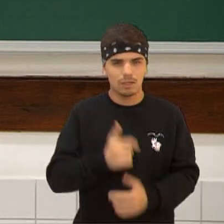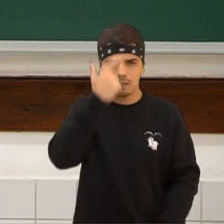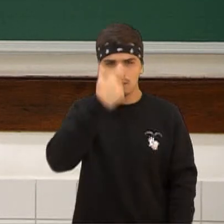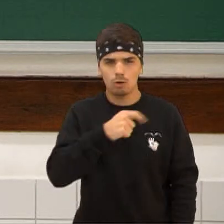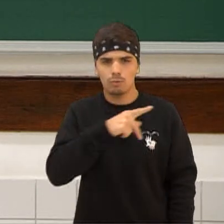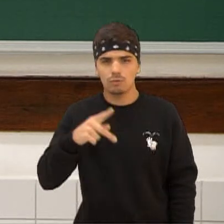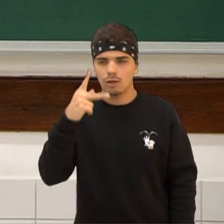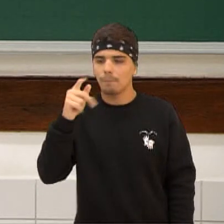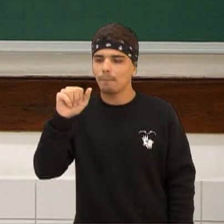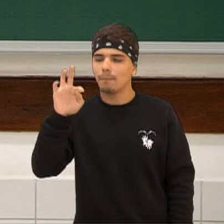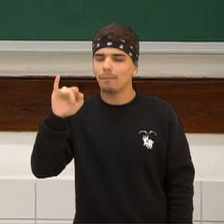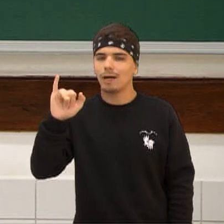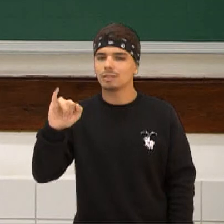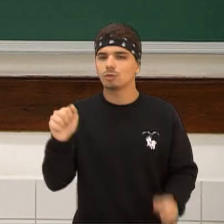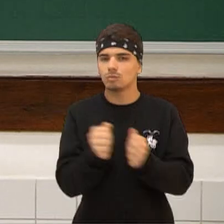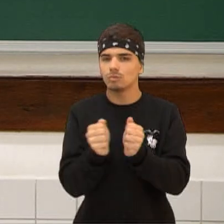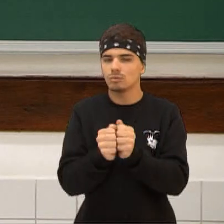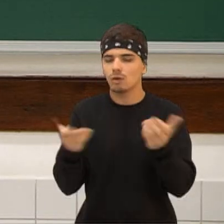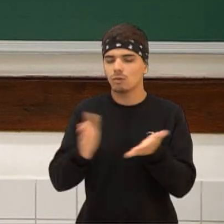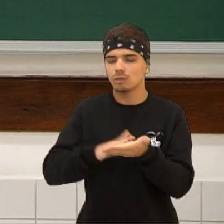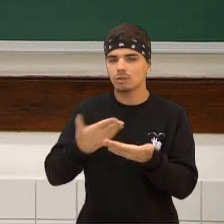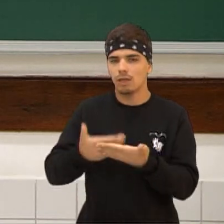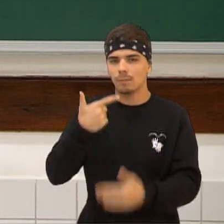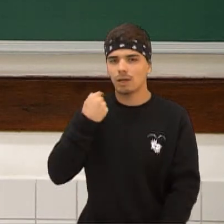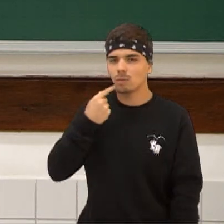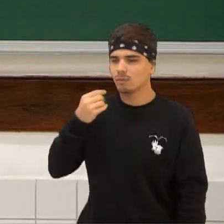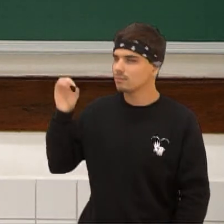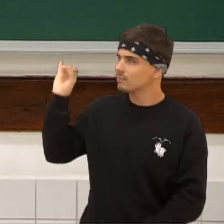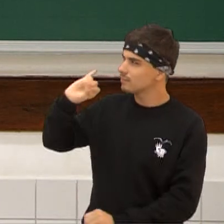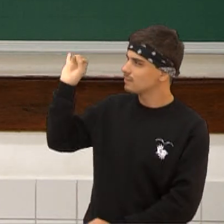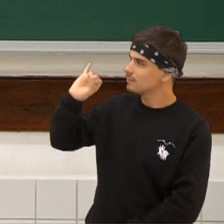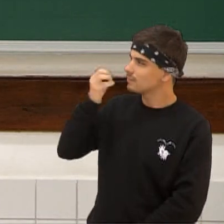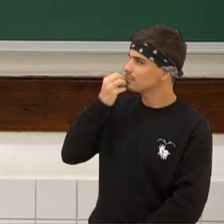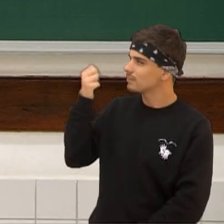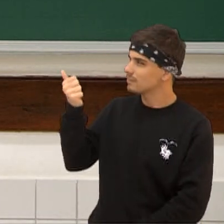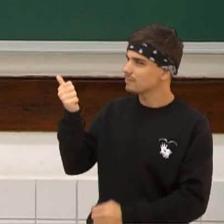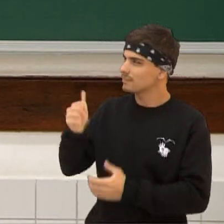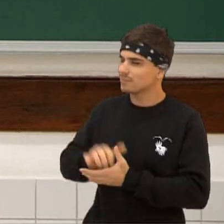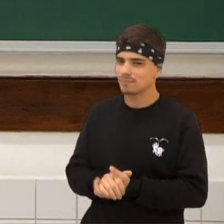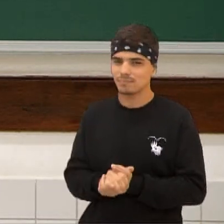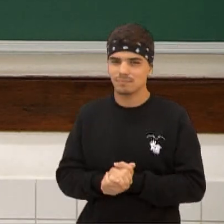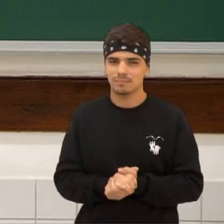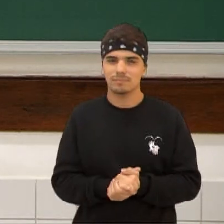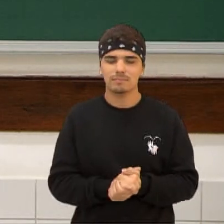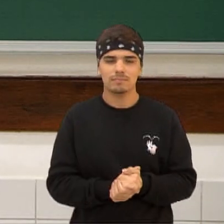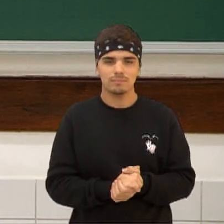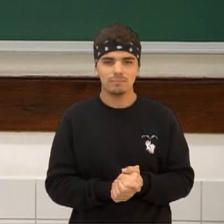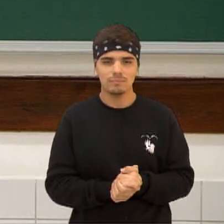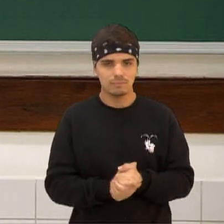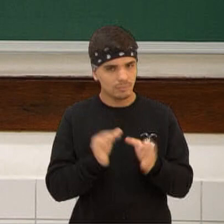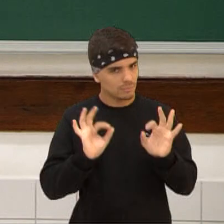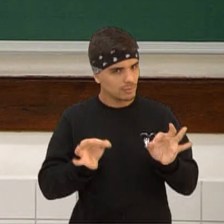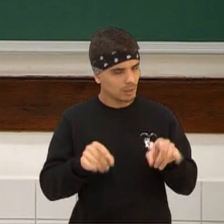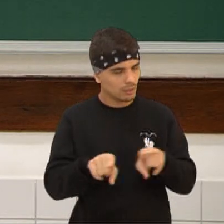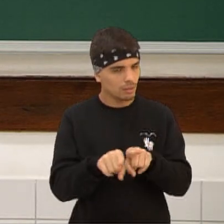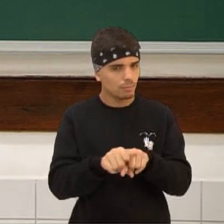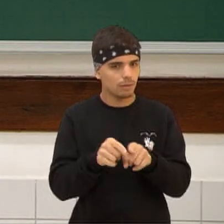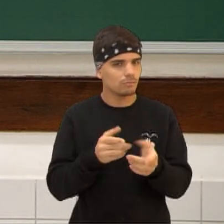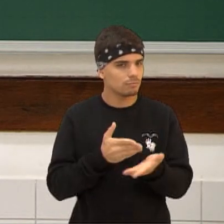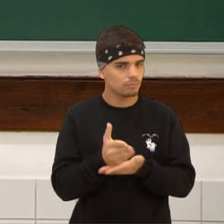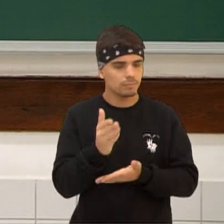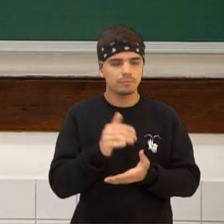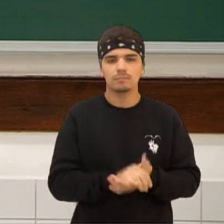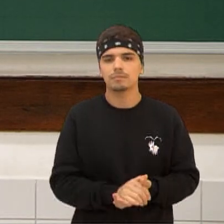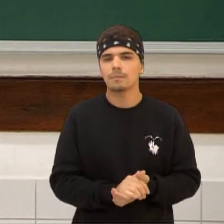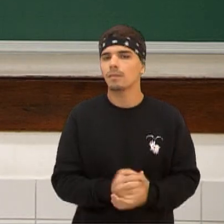a Teacher Pat, continuo com vocês e o nosso intérprete Cadu. Hello, Cadu, how are you? Tudo certinho? Então vamos lá.